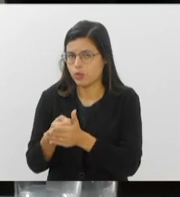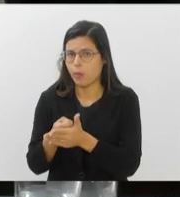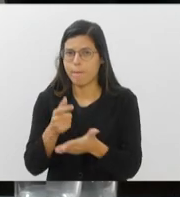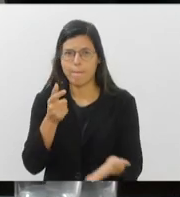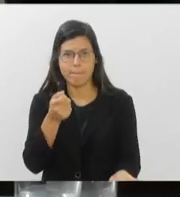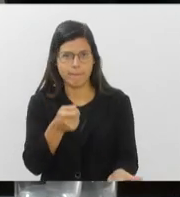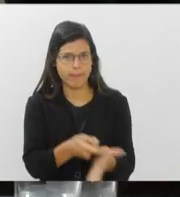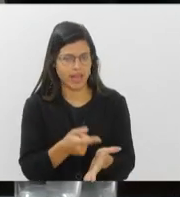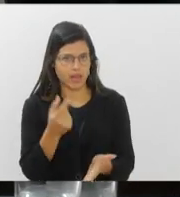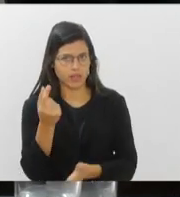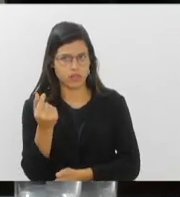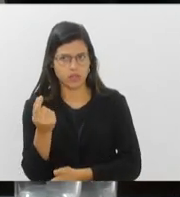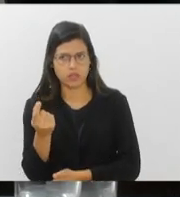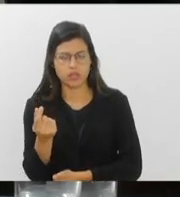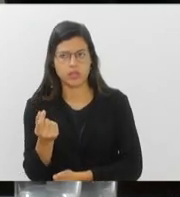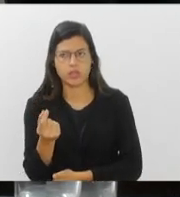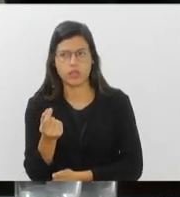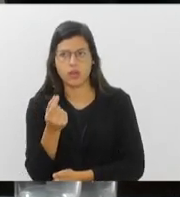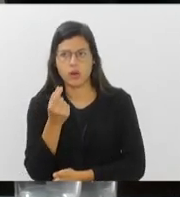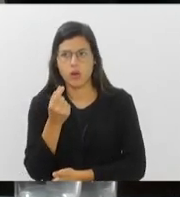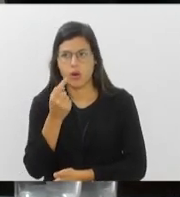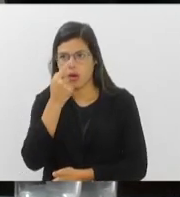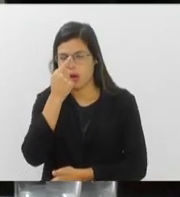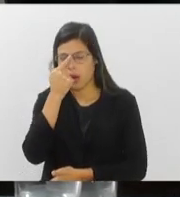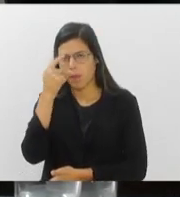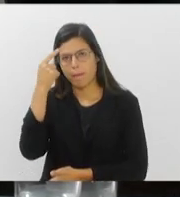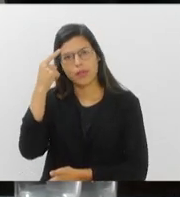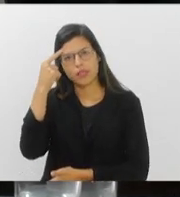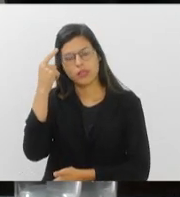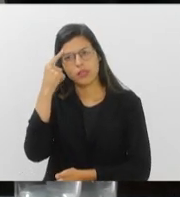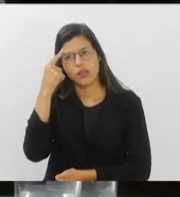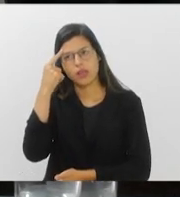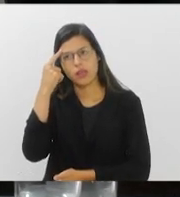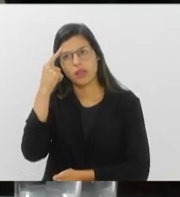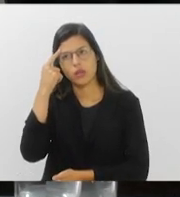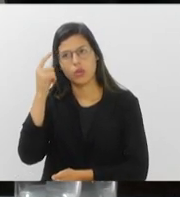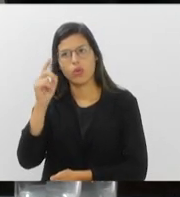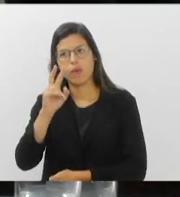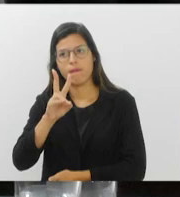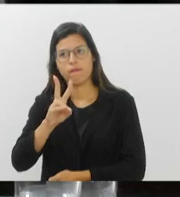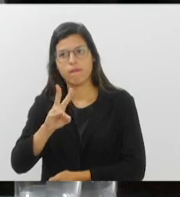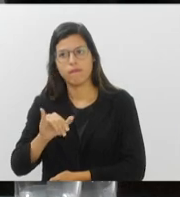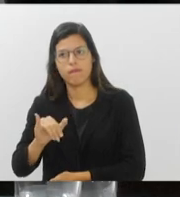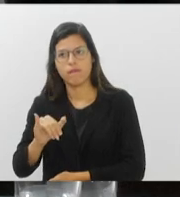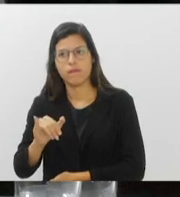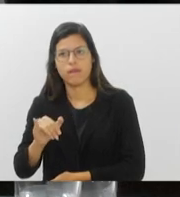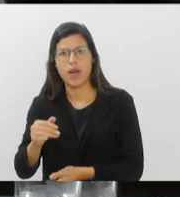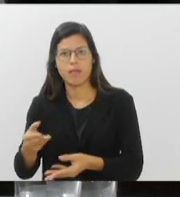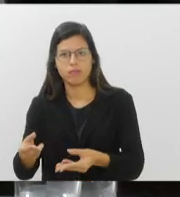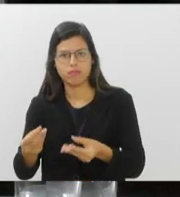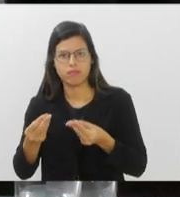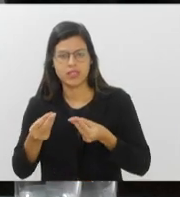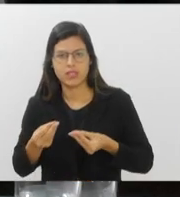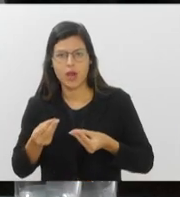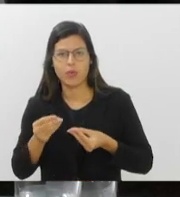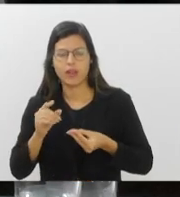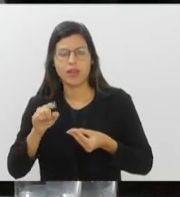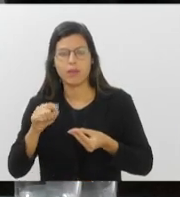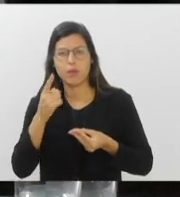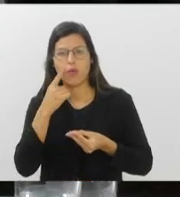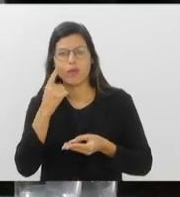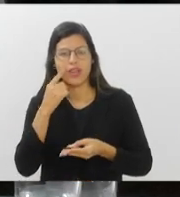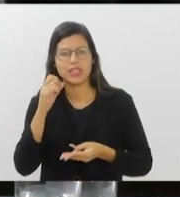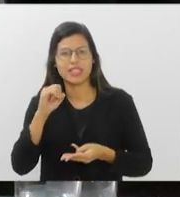pensando, eles vão me dar um recibo para ver se eles descontaram o ISS. Estou